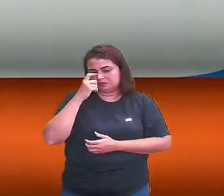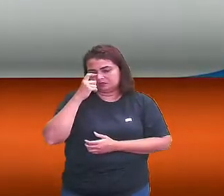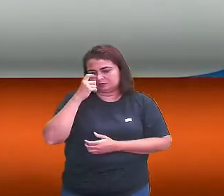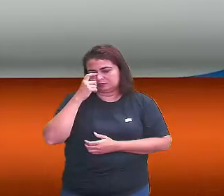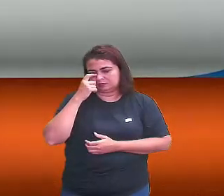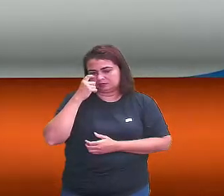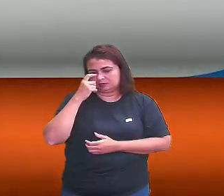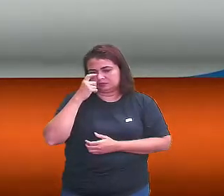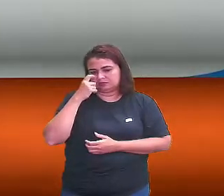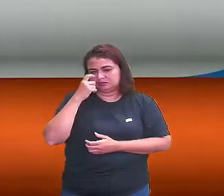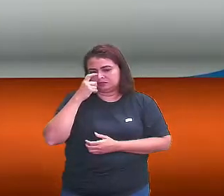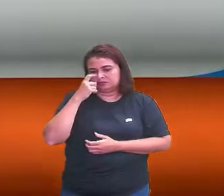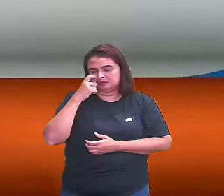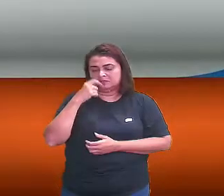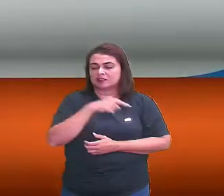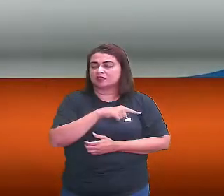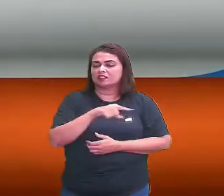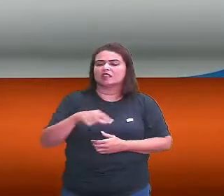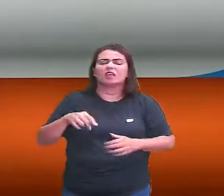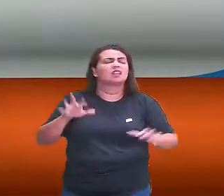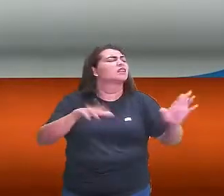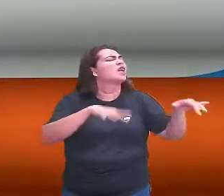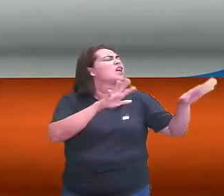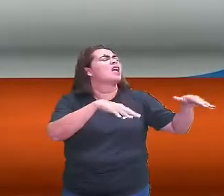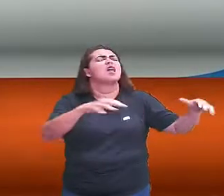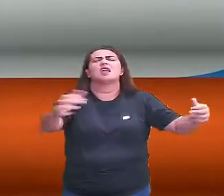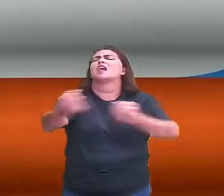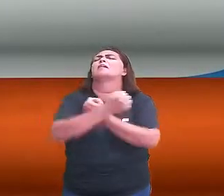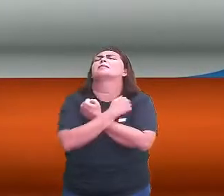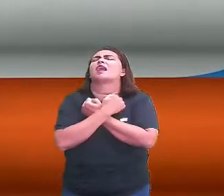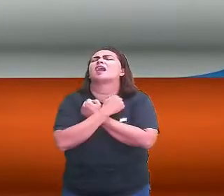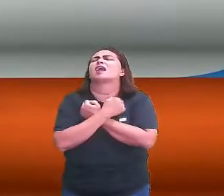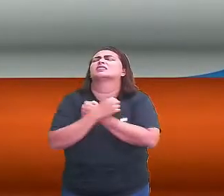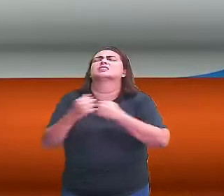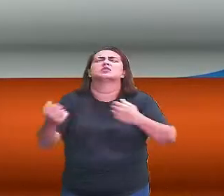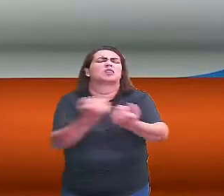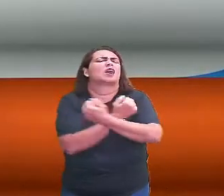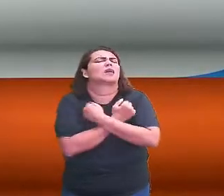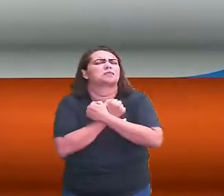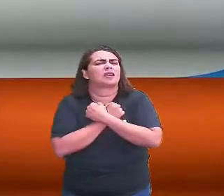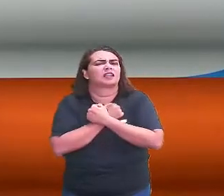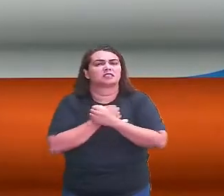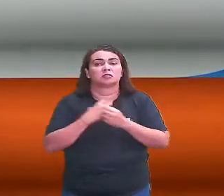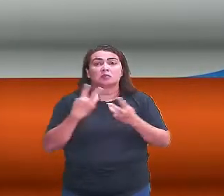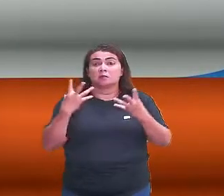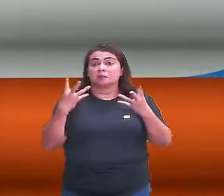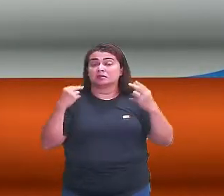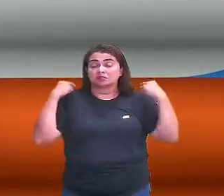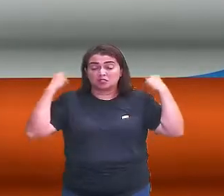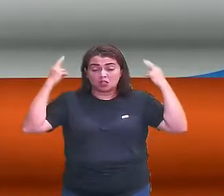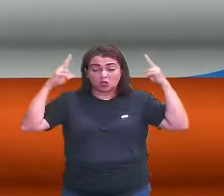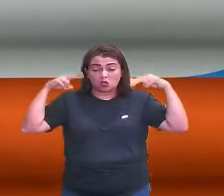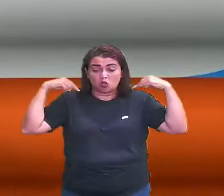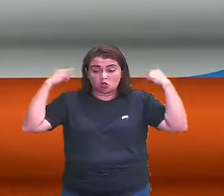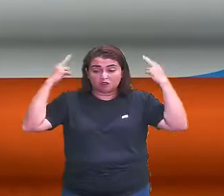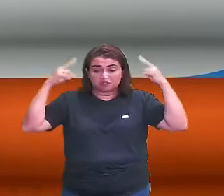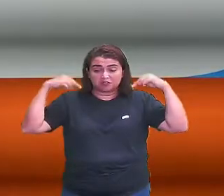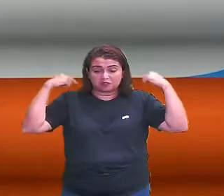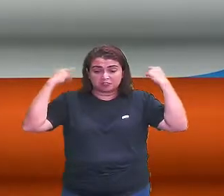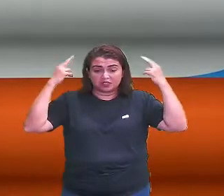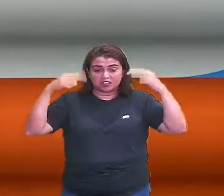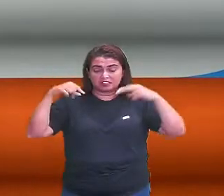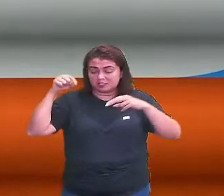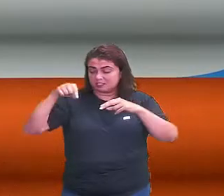E ele saiu gritando: me dá um abraço, me dá um abraço. Eram muitas ovelhinhas. Tinham